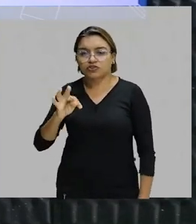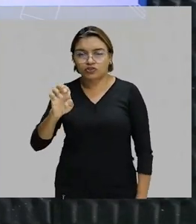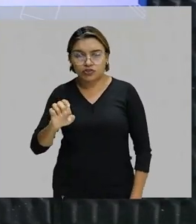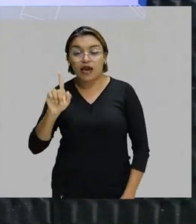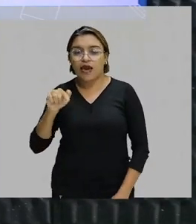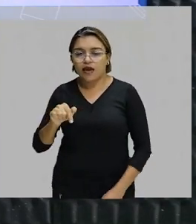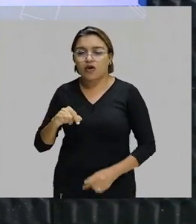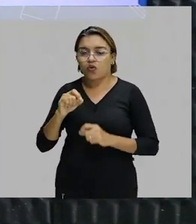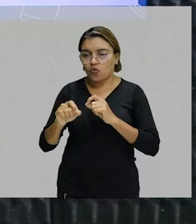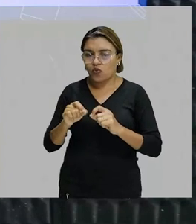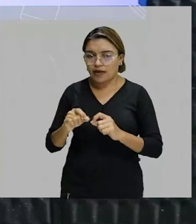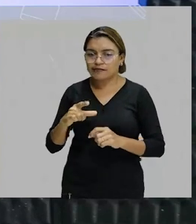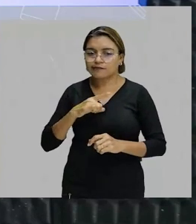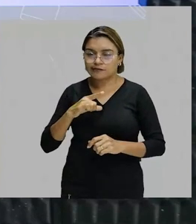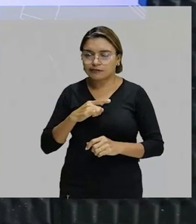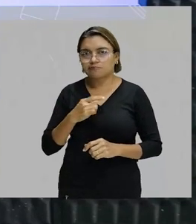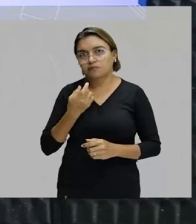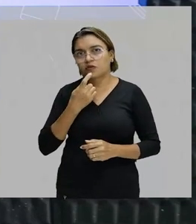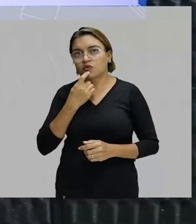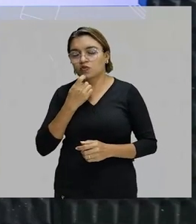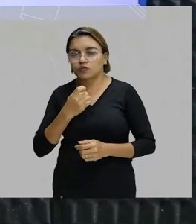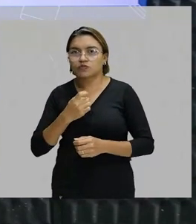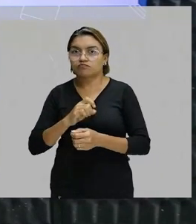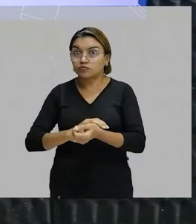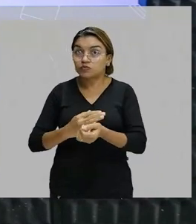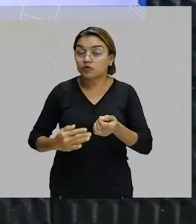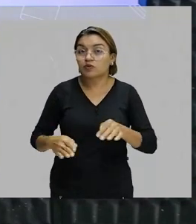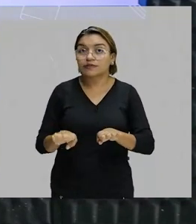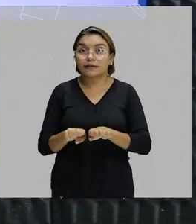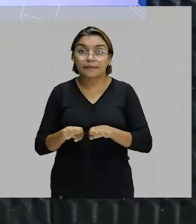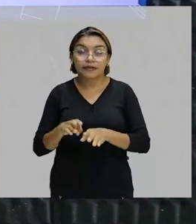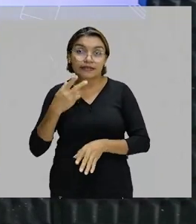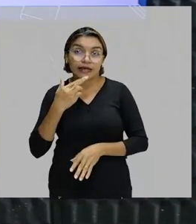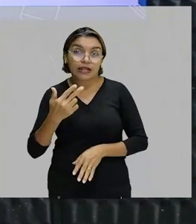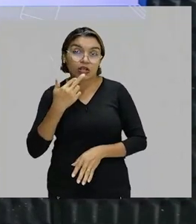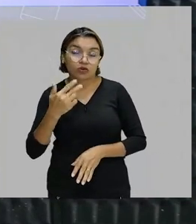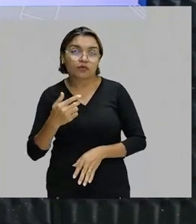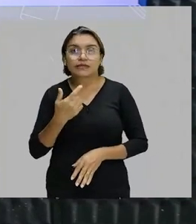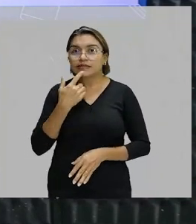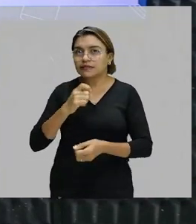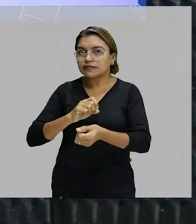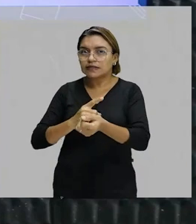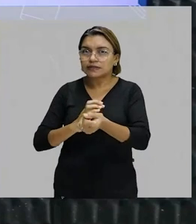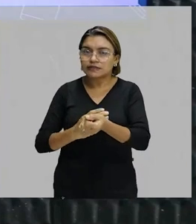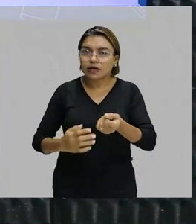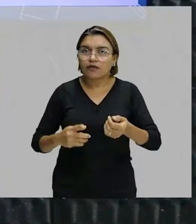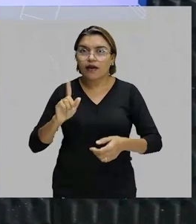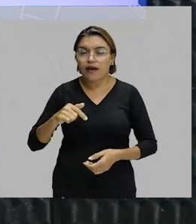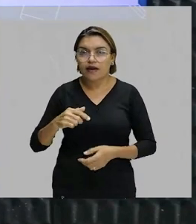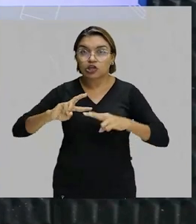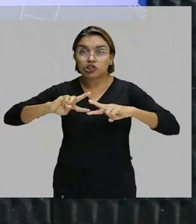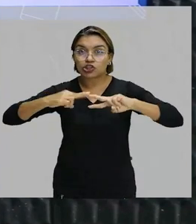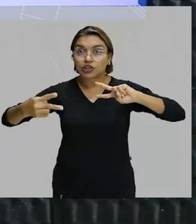identidade baseada no sangue no solo e na língua sangue lembra o quê herança